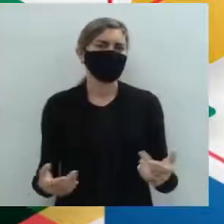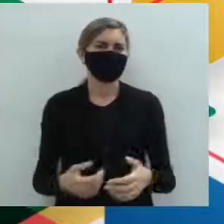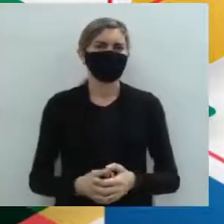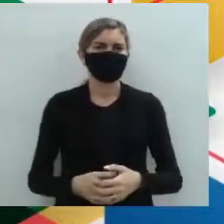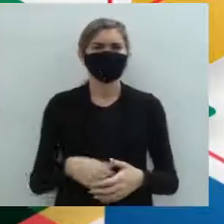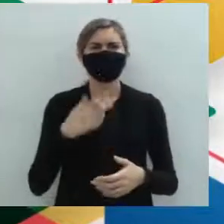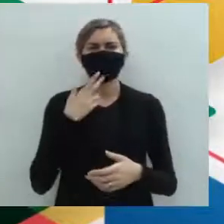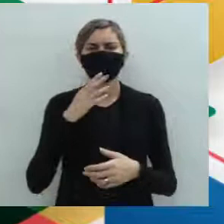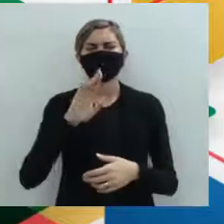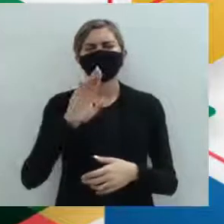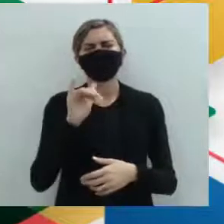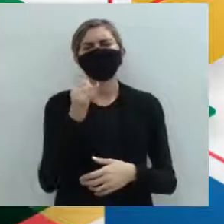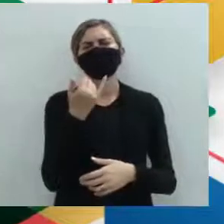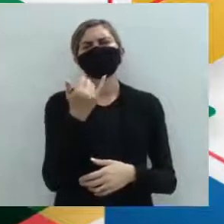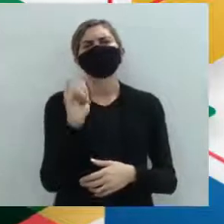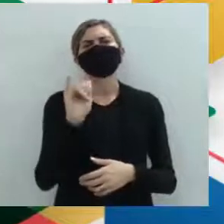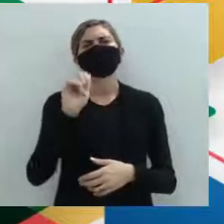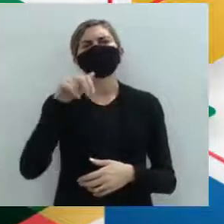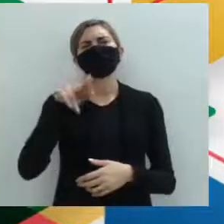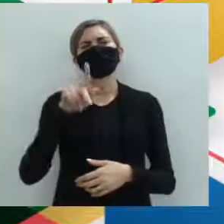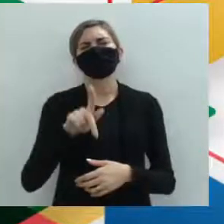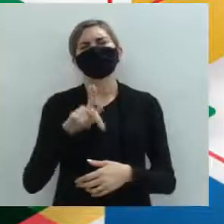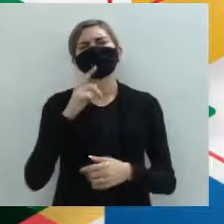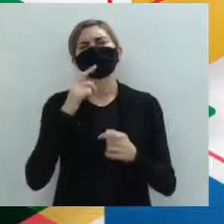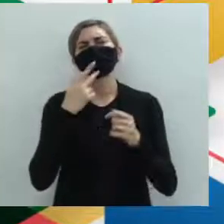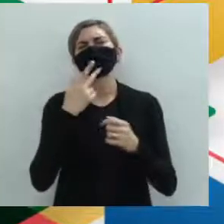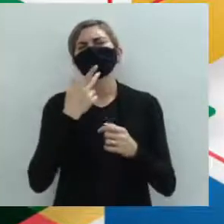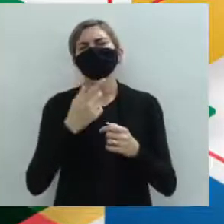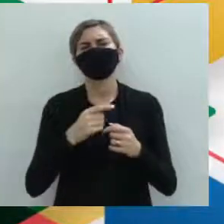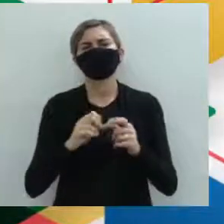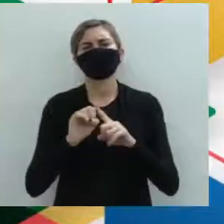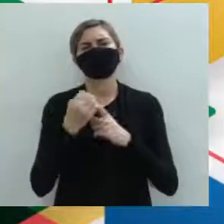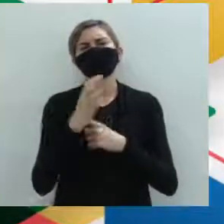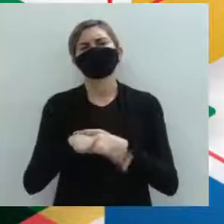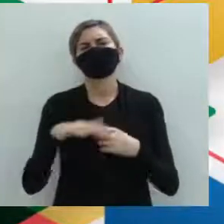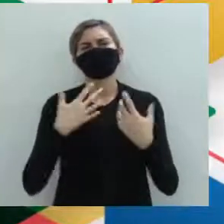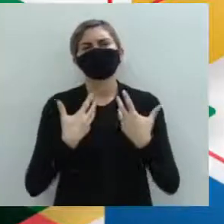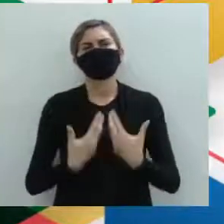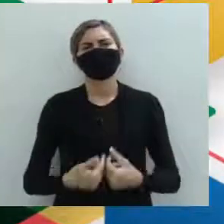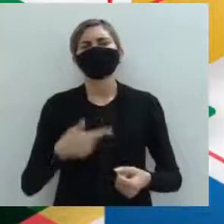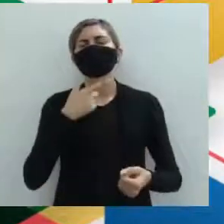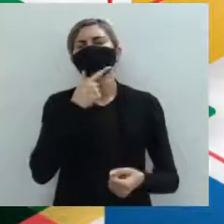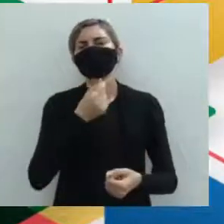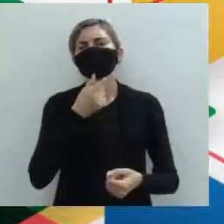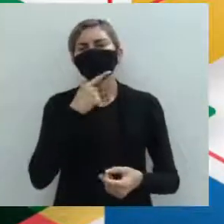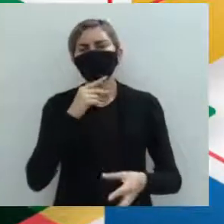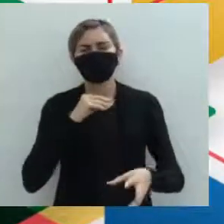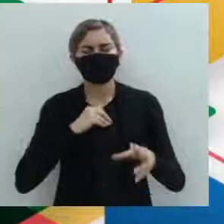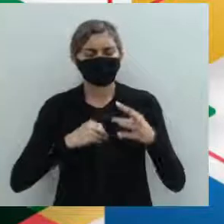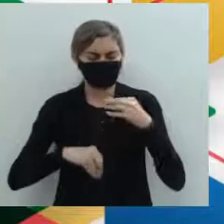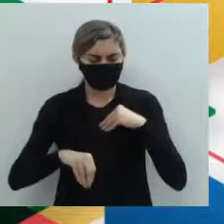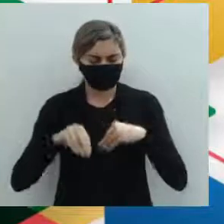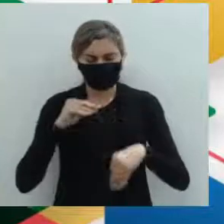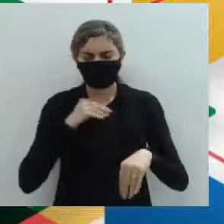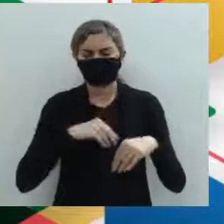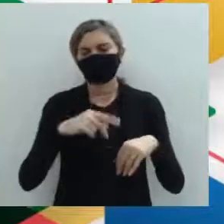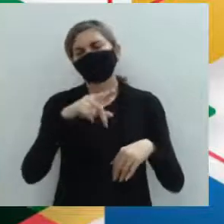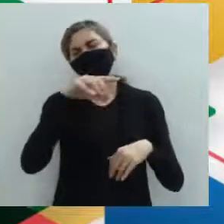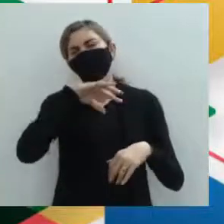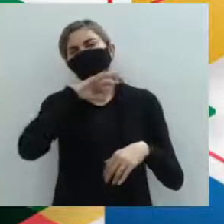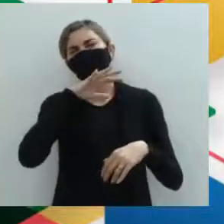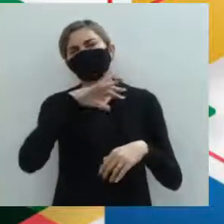Han ele fala em Sociedade do Cansaço. Eu cortei, fiz um recorte da fala dele. O homem depressivo é aquele